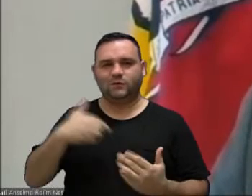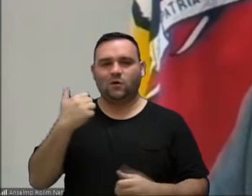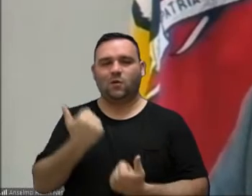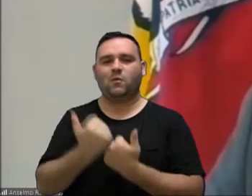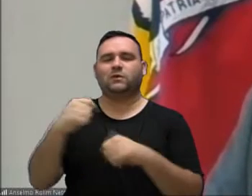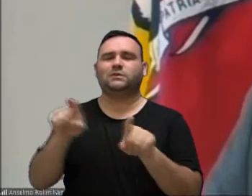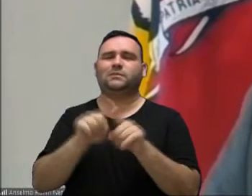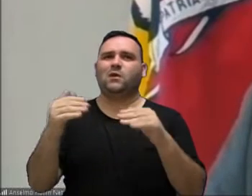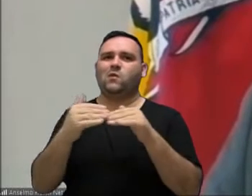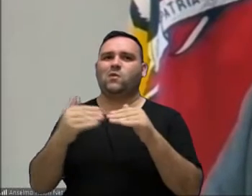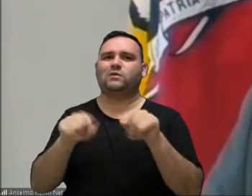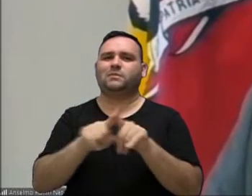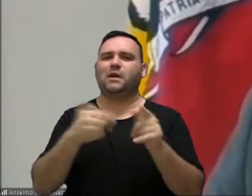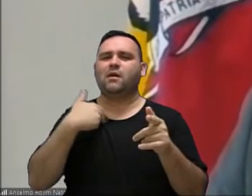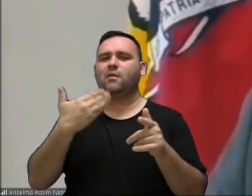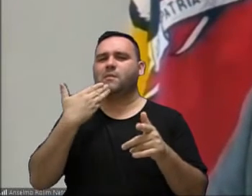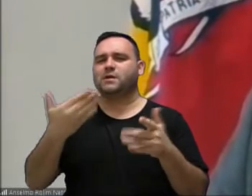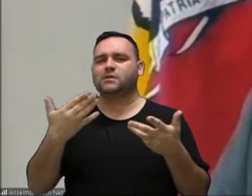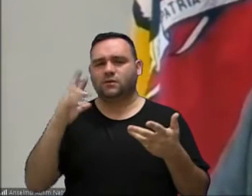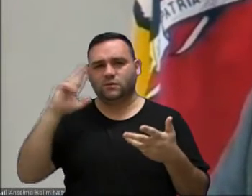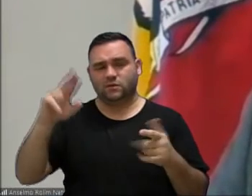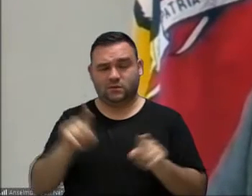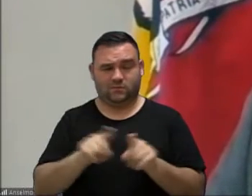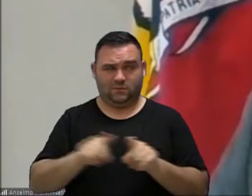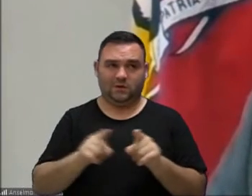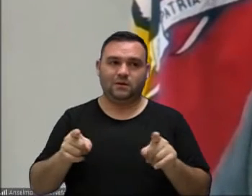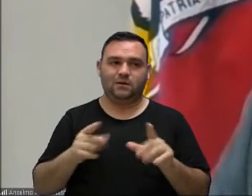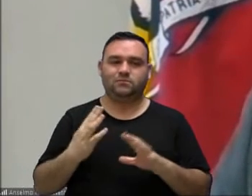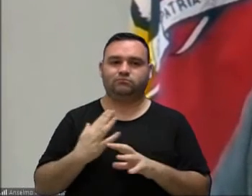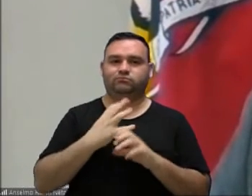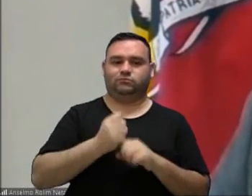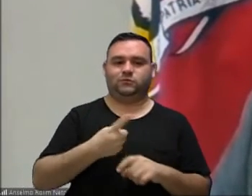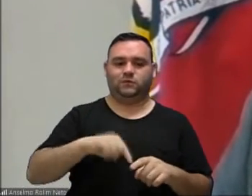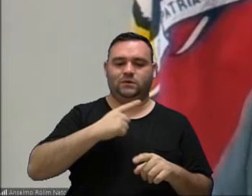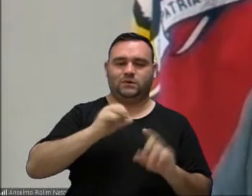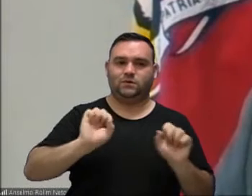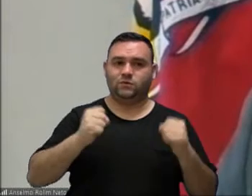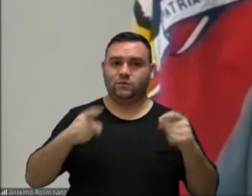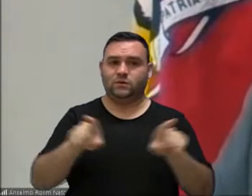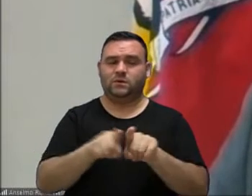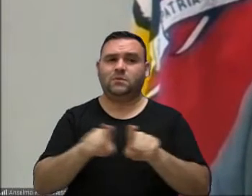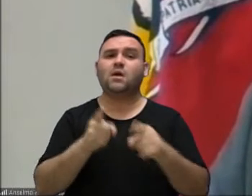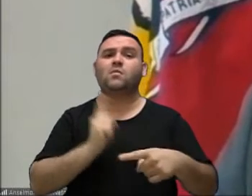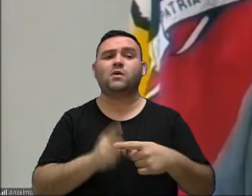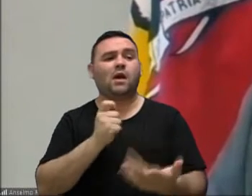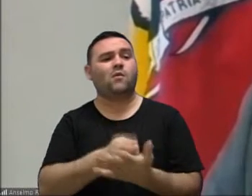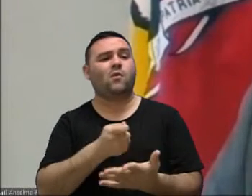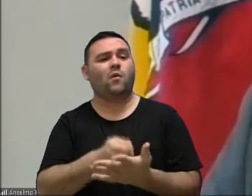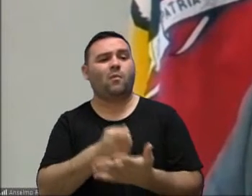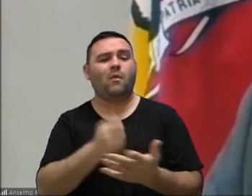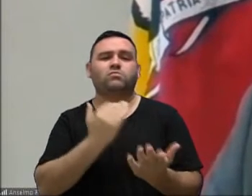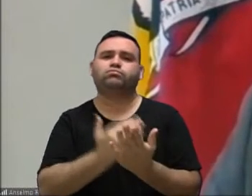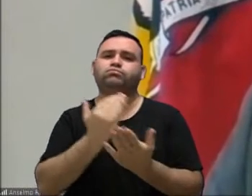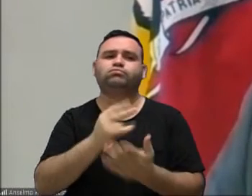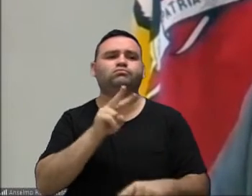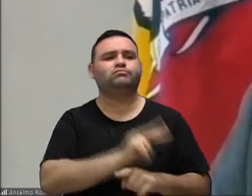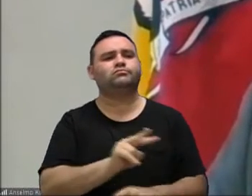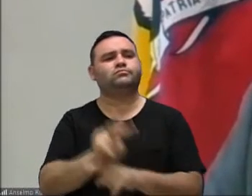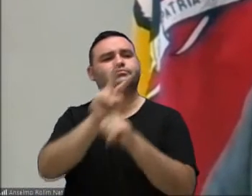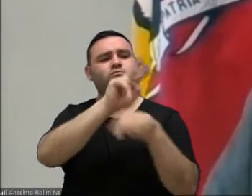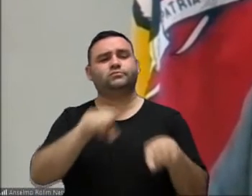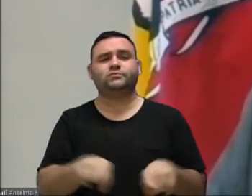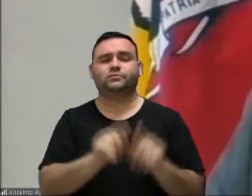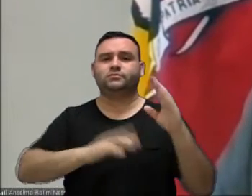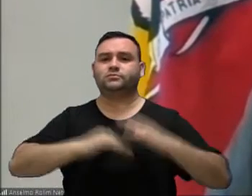Lutz mas eu peço aí a vossa excelência que também junte-se a nós nesse esforço de cobrarmos mais fiscalização e